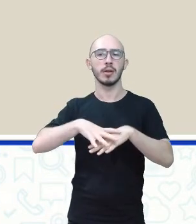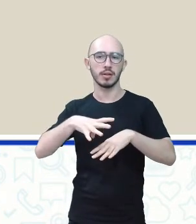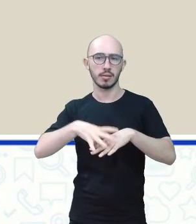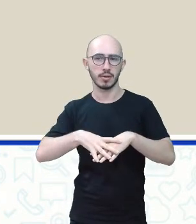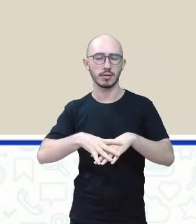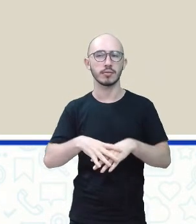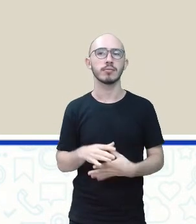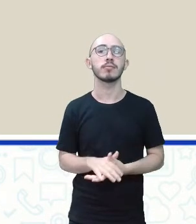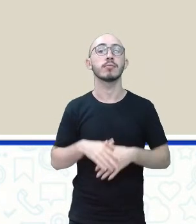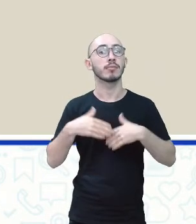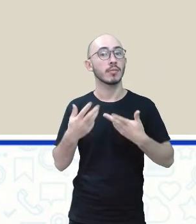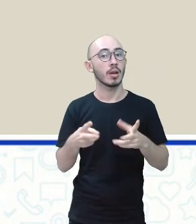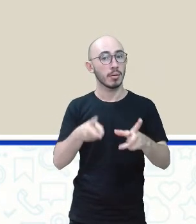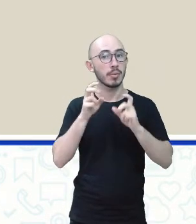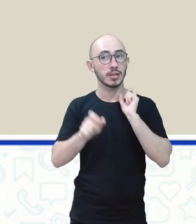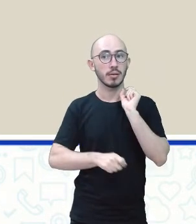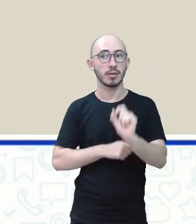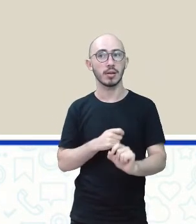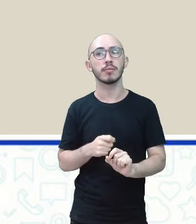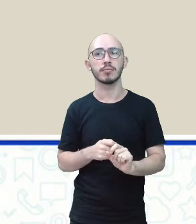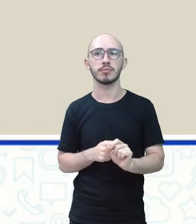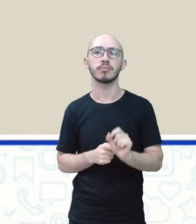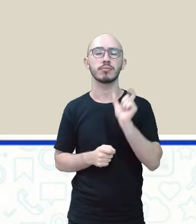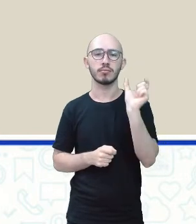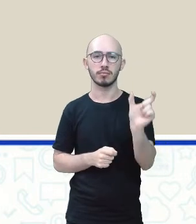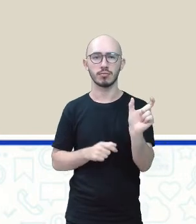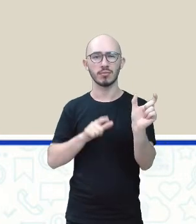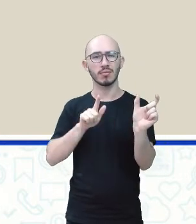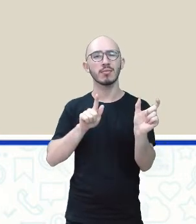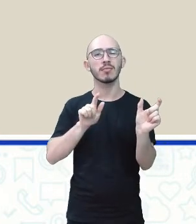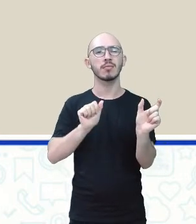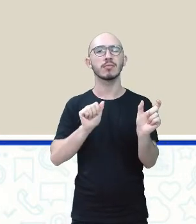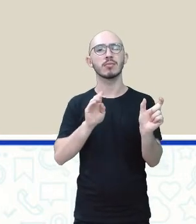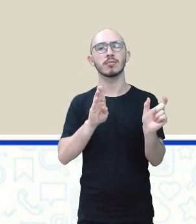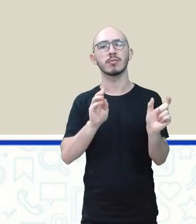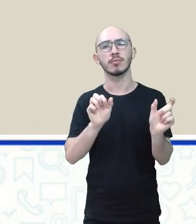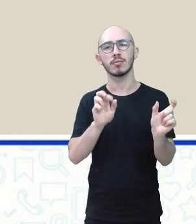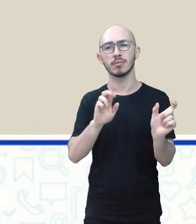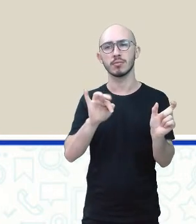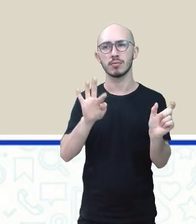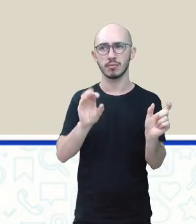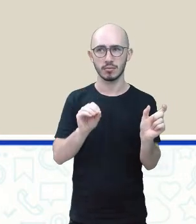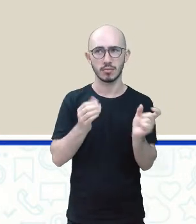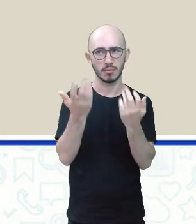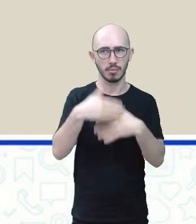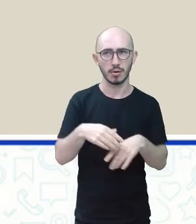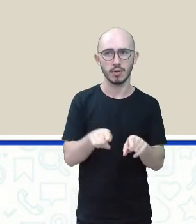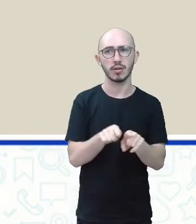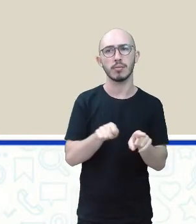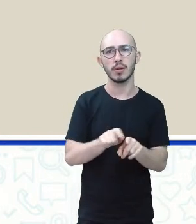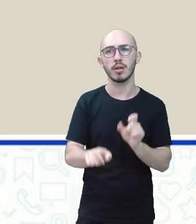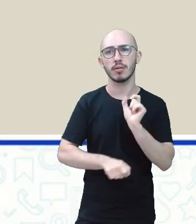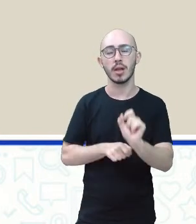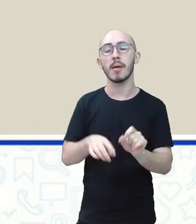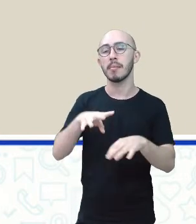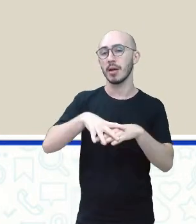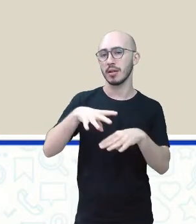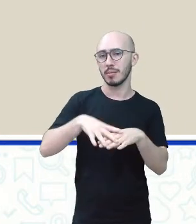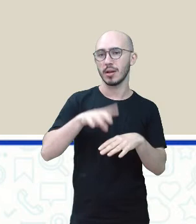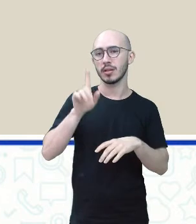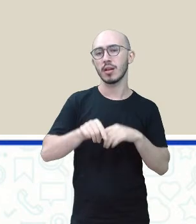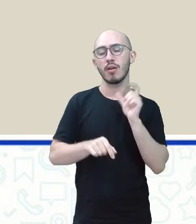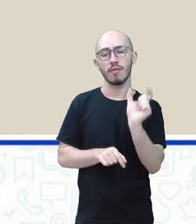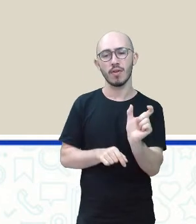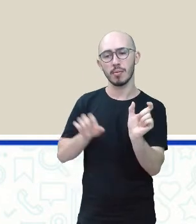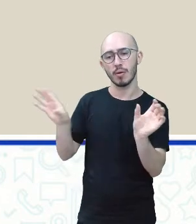Note que os termos do gabarito da prova e de matemática são complementos indiretos do